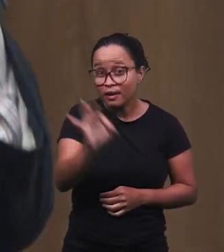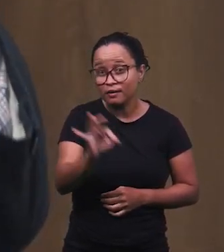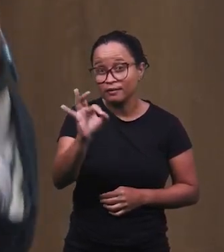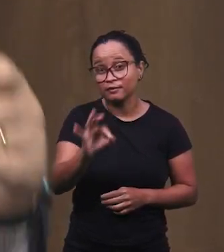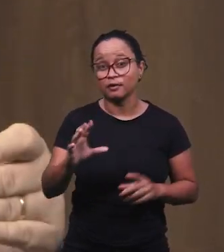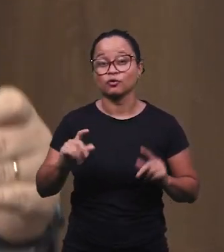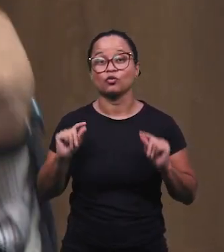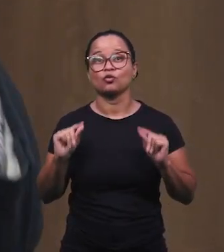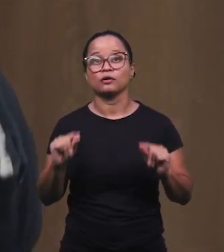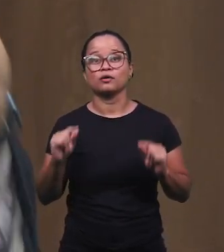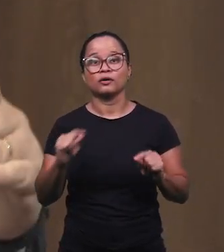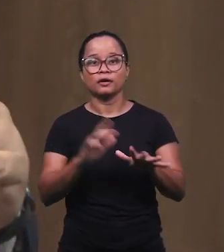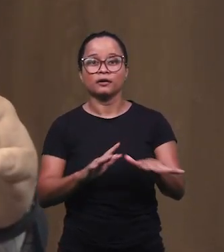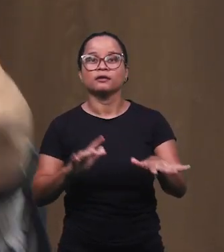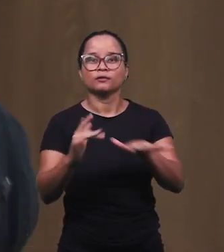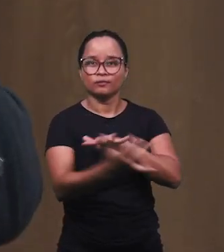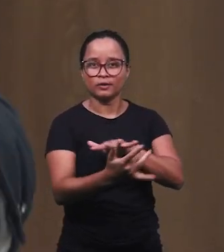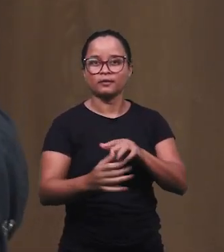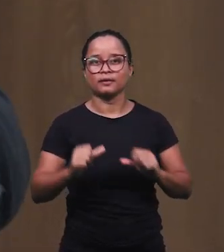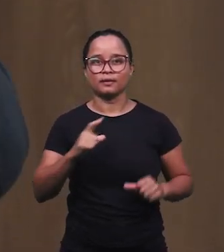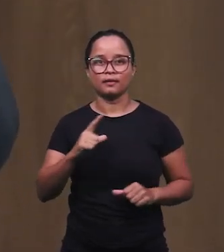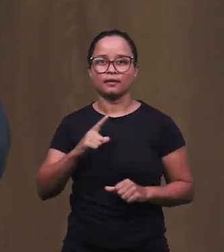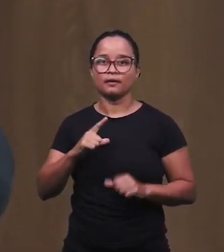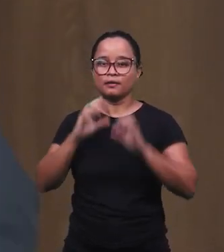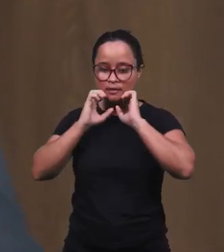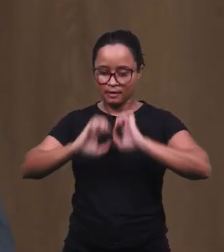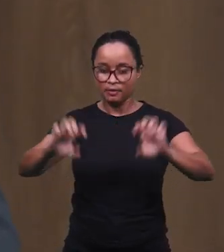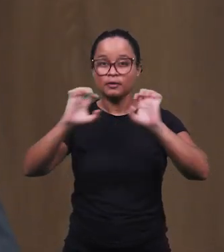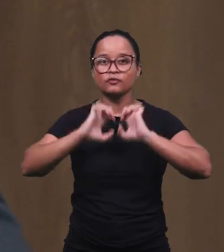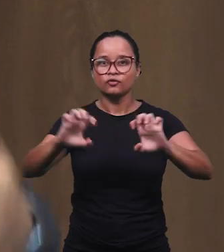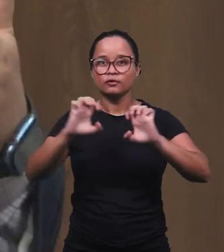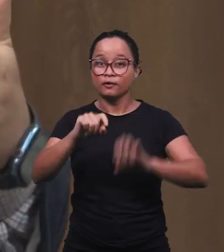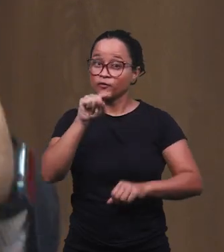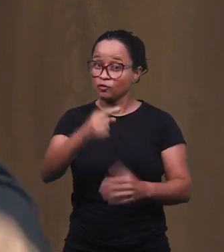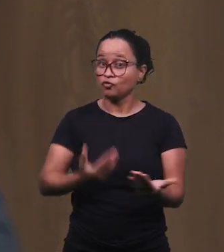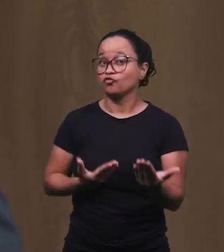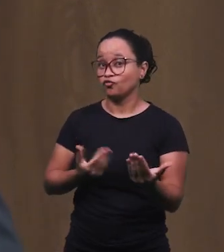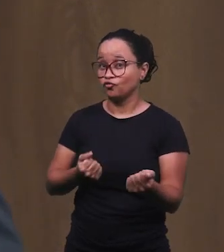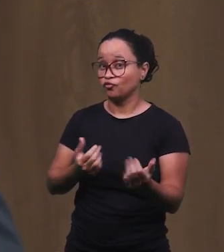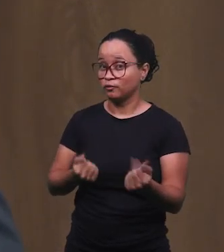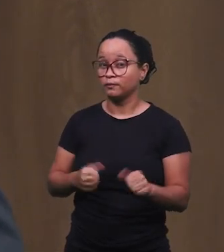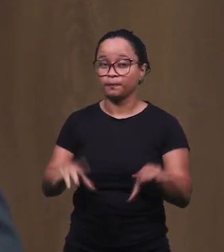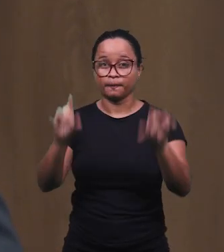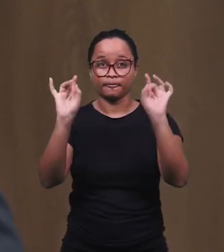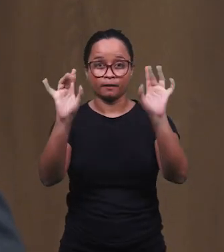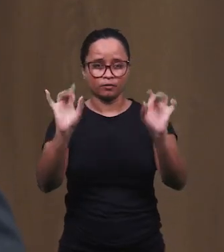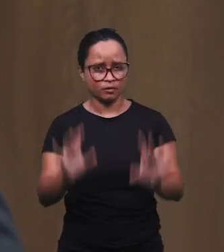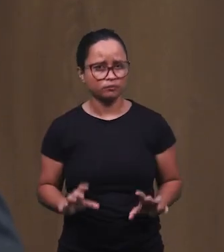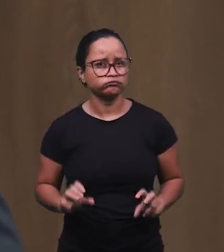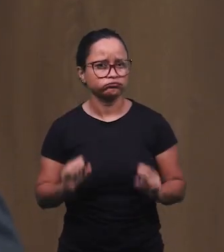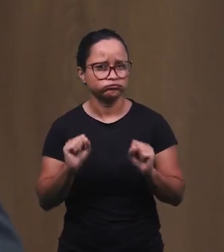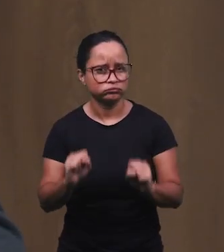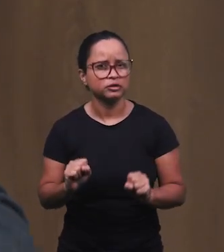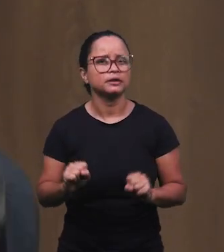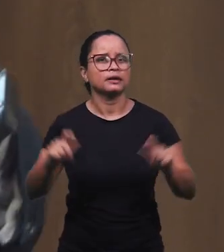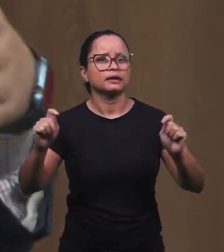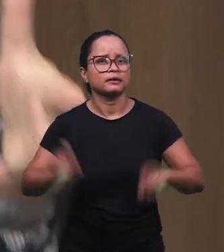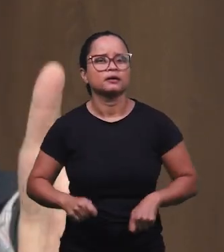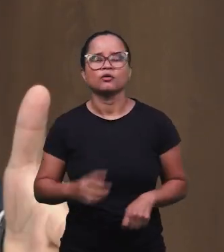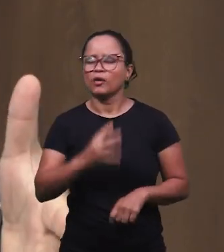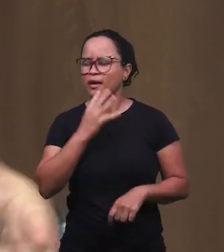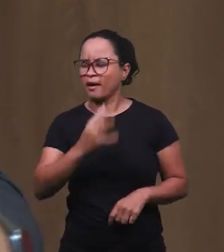seja, do potencial que as redes sociais têm na evangelização, você jovem, especialmente, que tem o recurso,